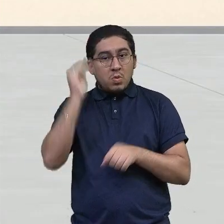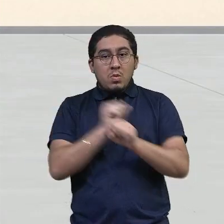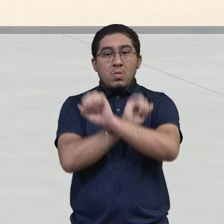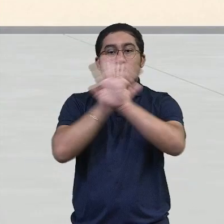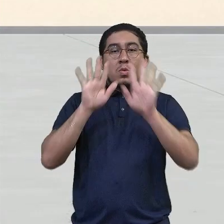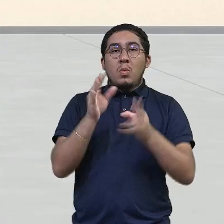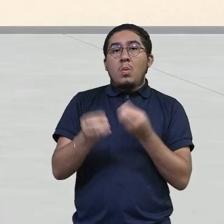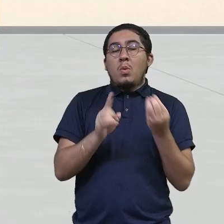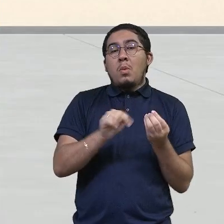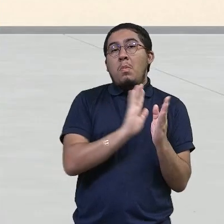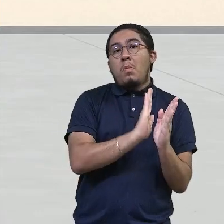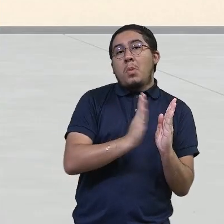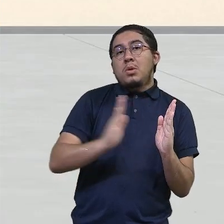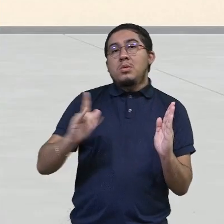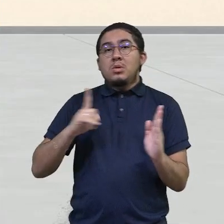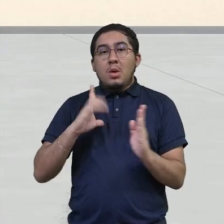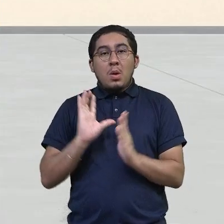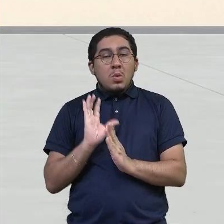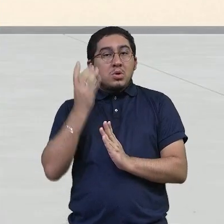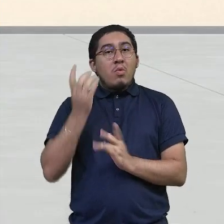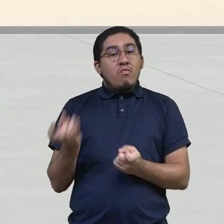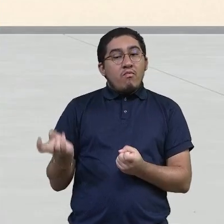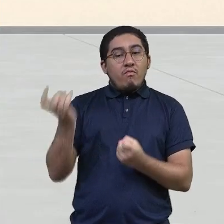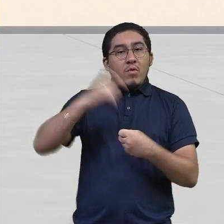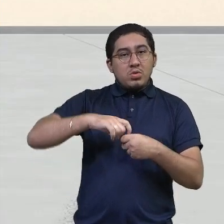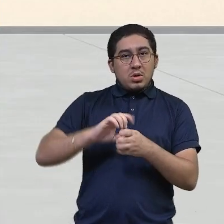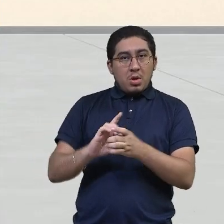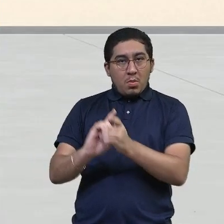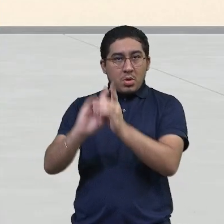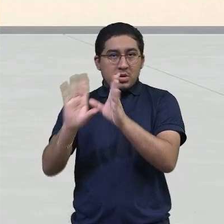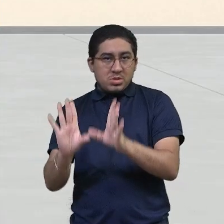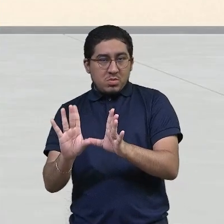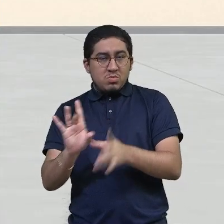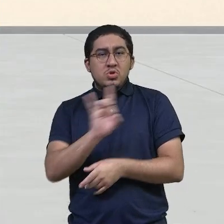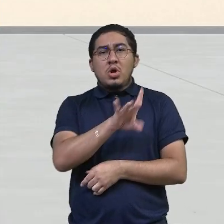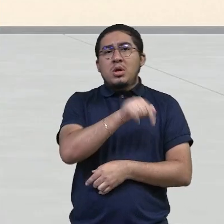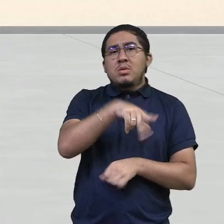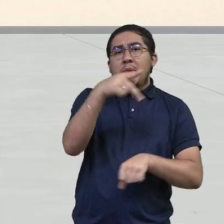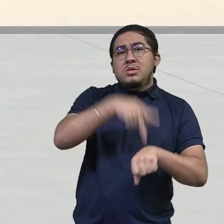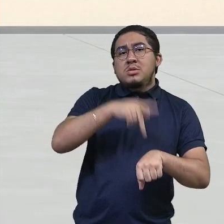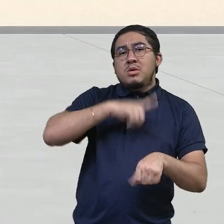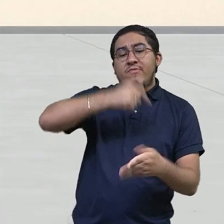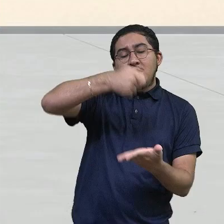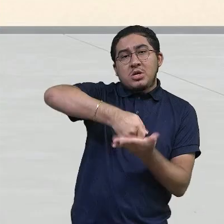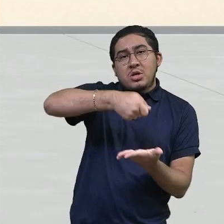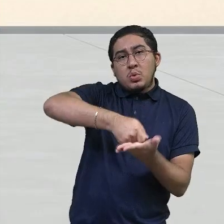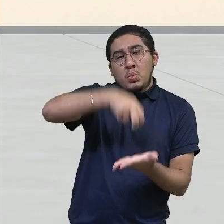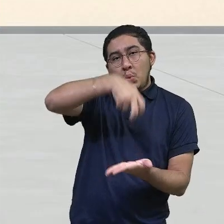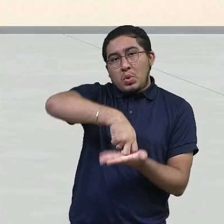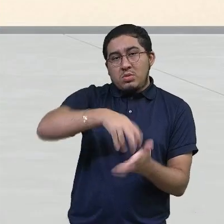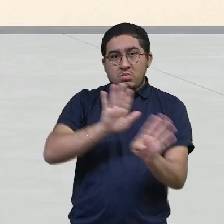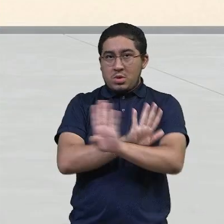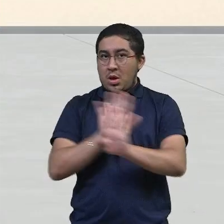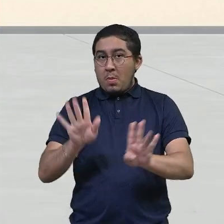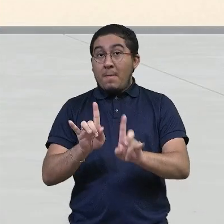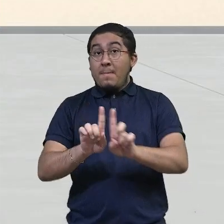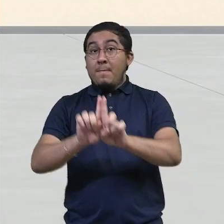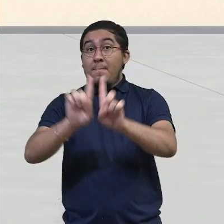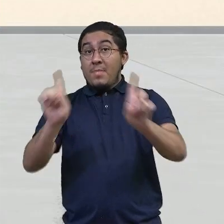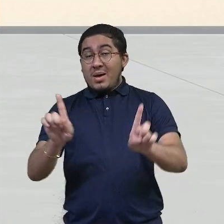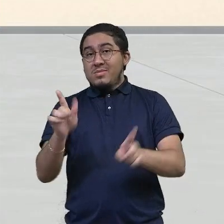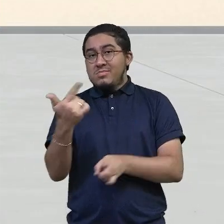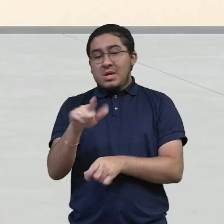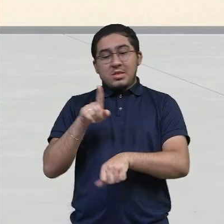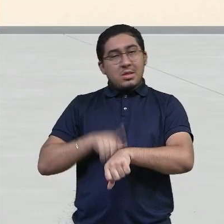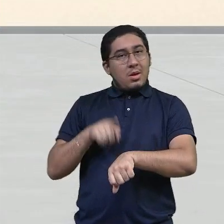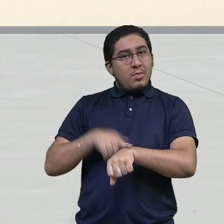esses processos de redemocratização. Só eles passaram por ditaduras? Não. Mas nós, como não temos tempo de falar